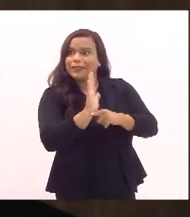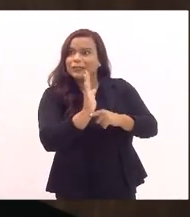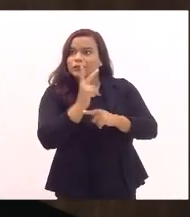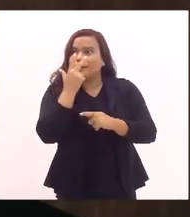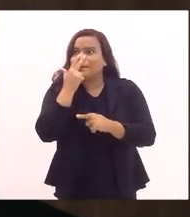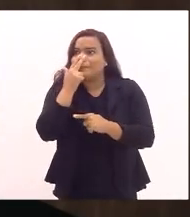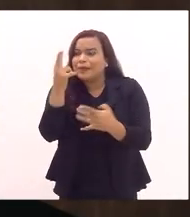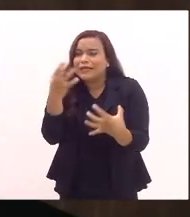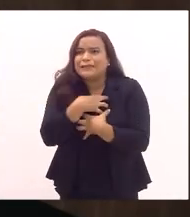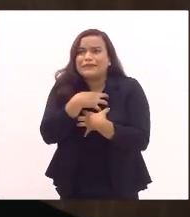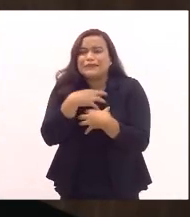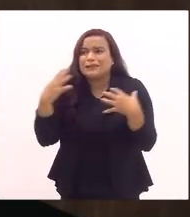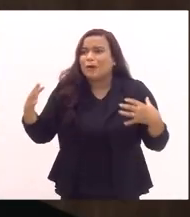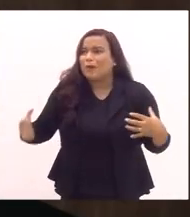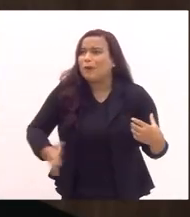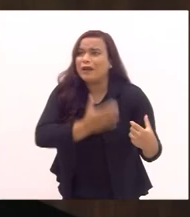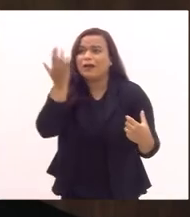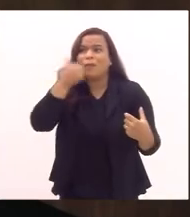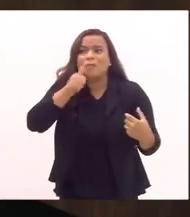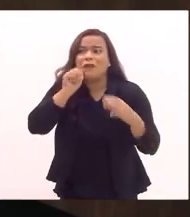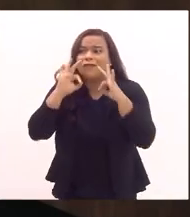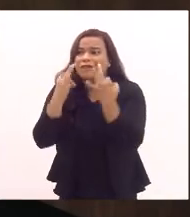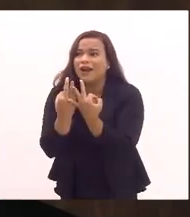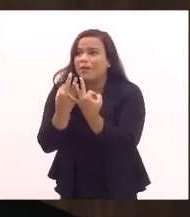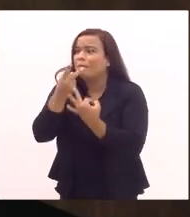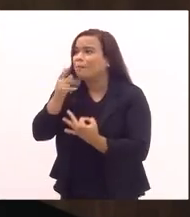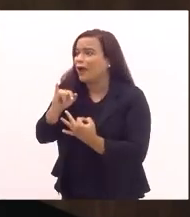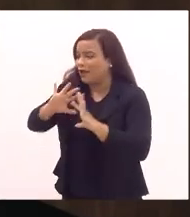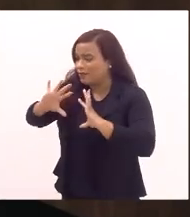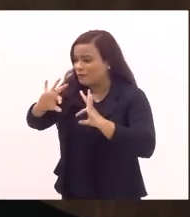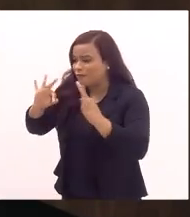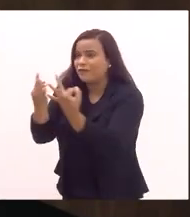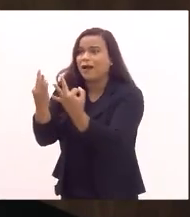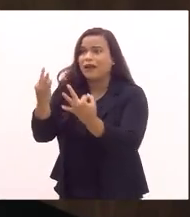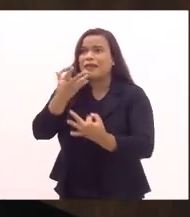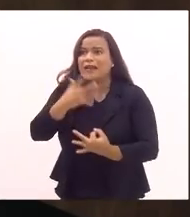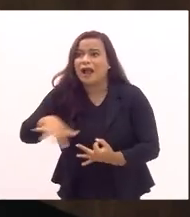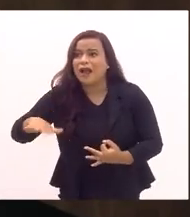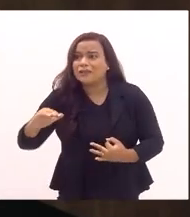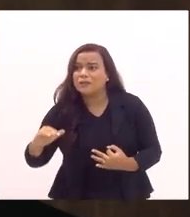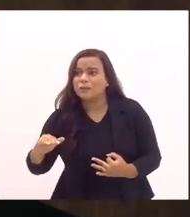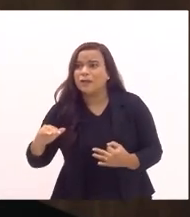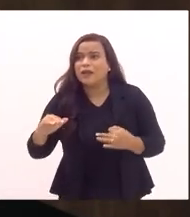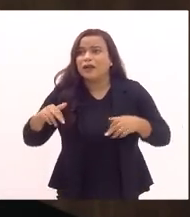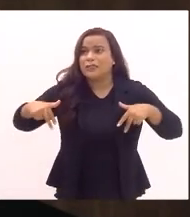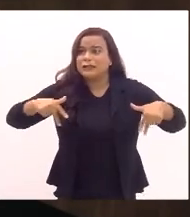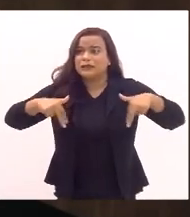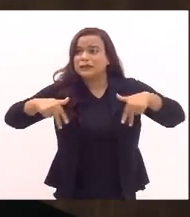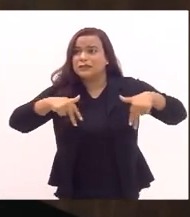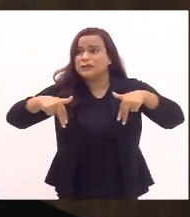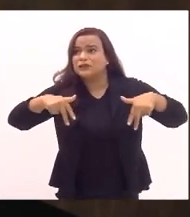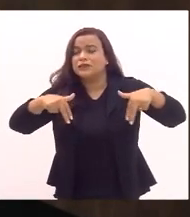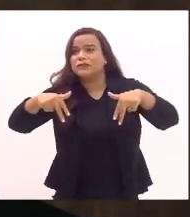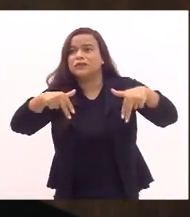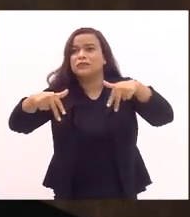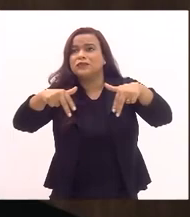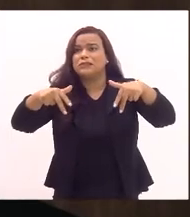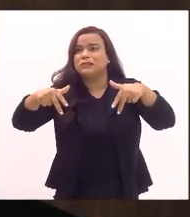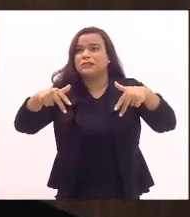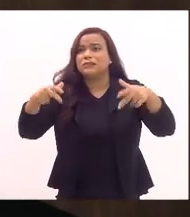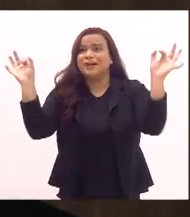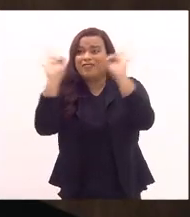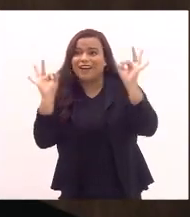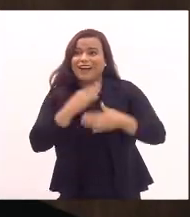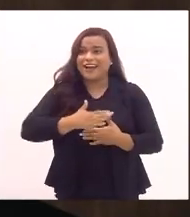porque ali Mães de família pais de família a crianças pequenas adoram andando pela comunidade se